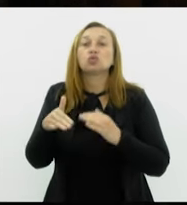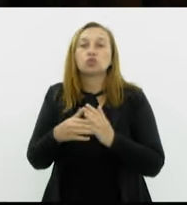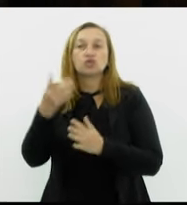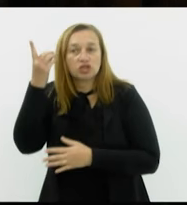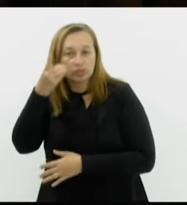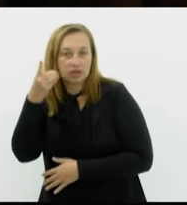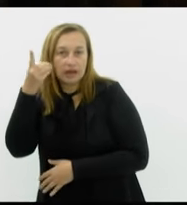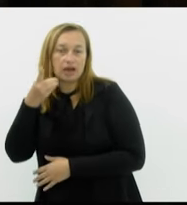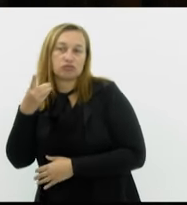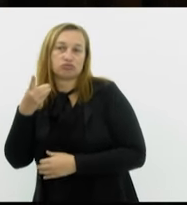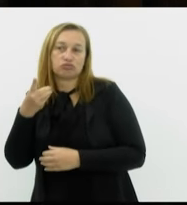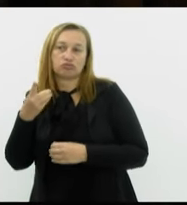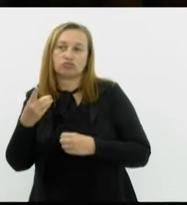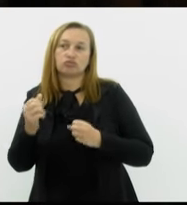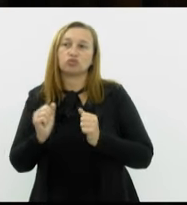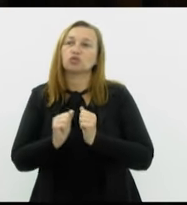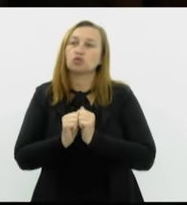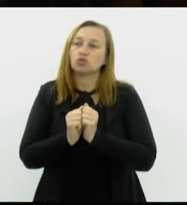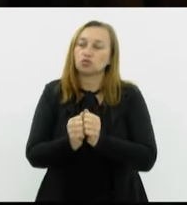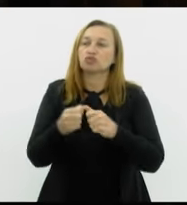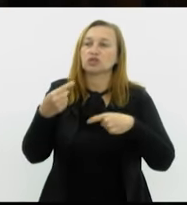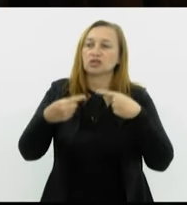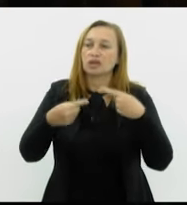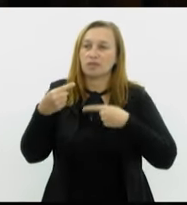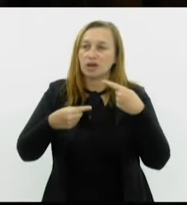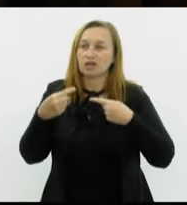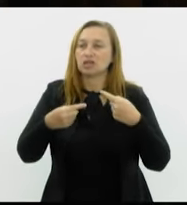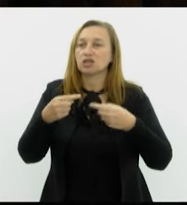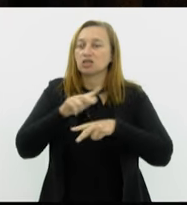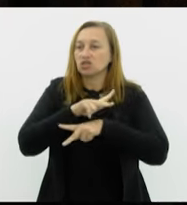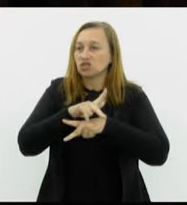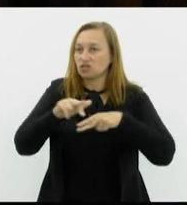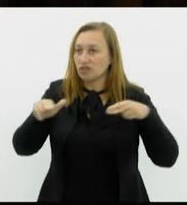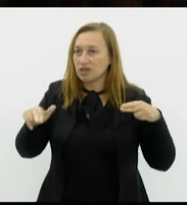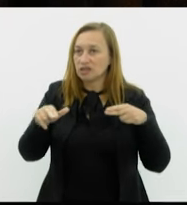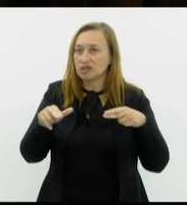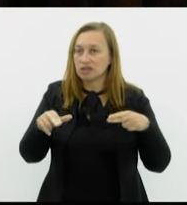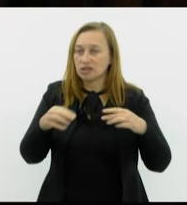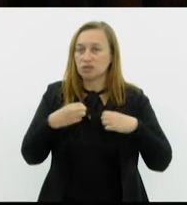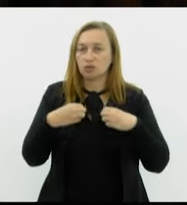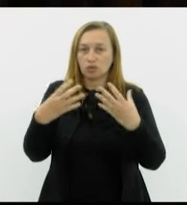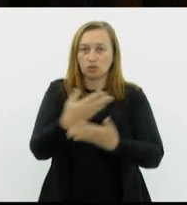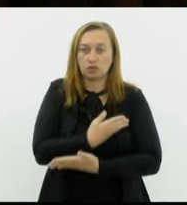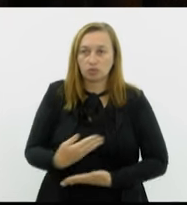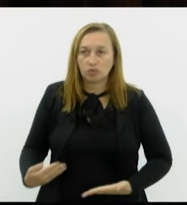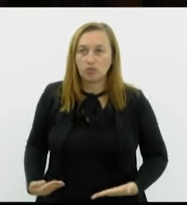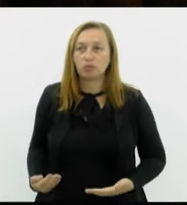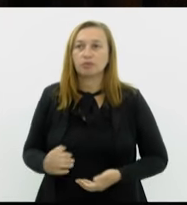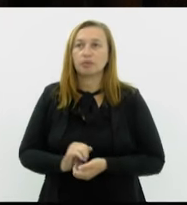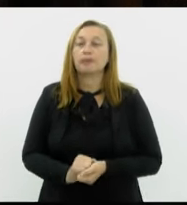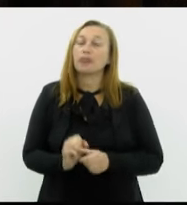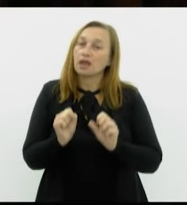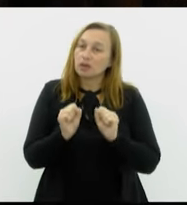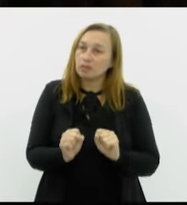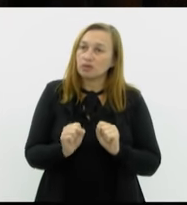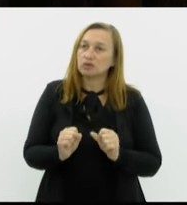que têm participado ativamente desse debate, com diversas audiências públicas, né, para que a gente